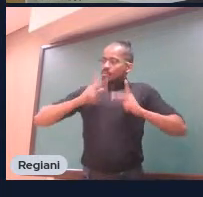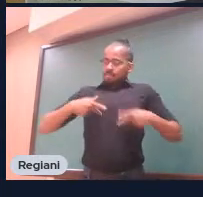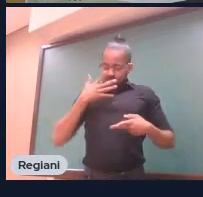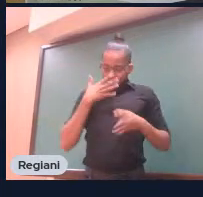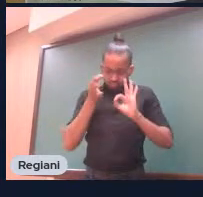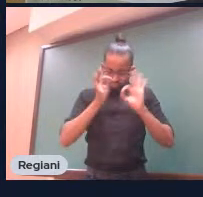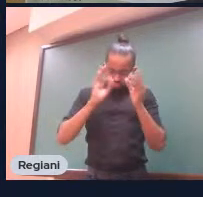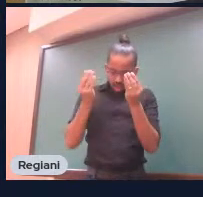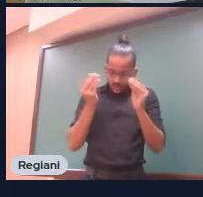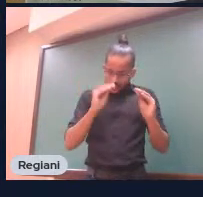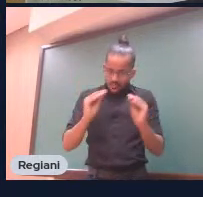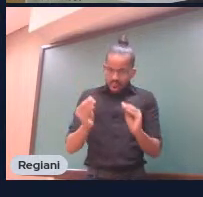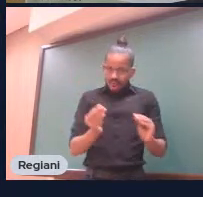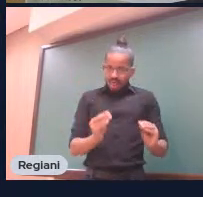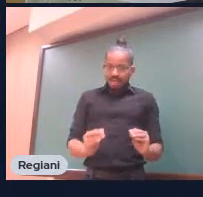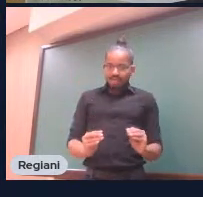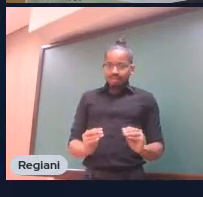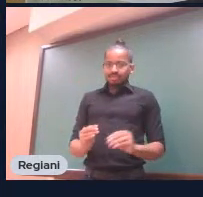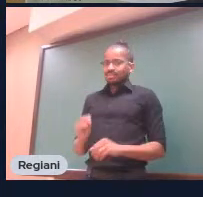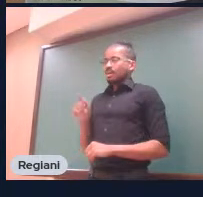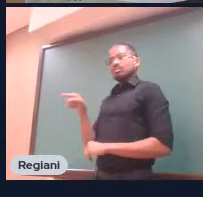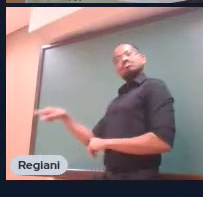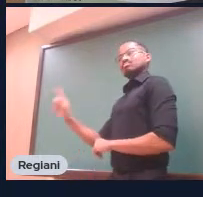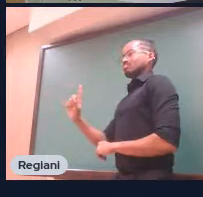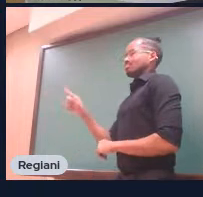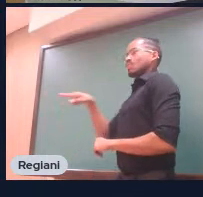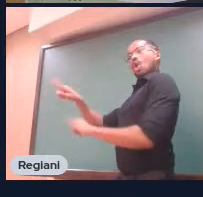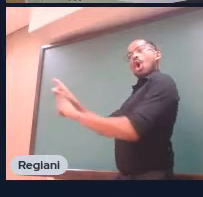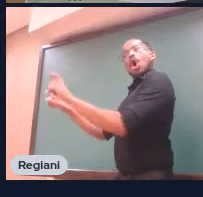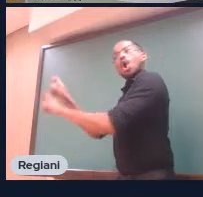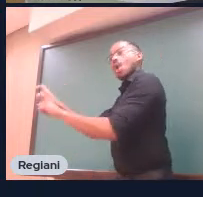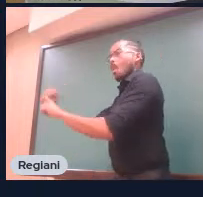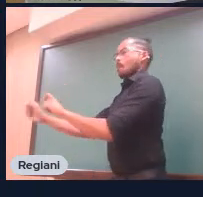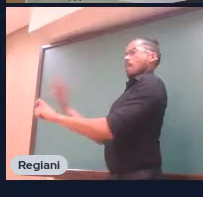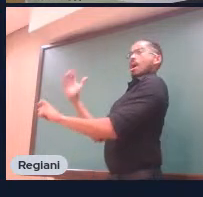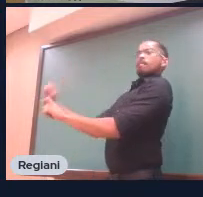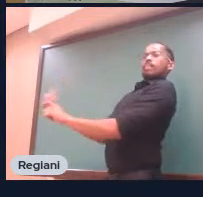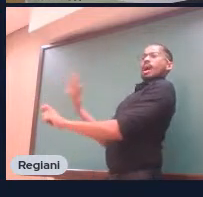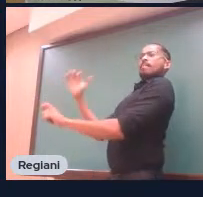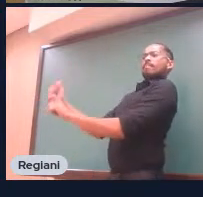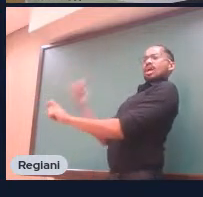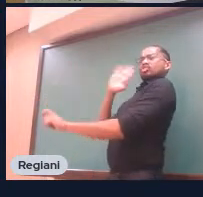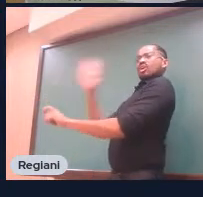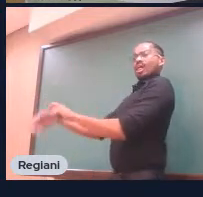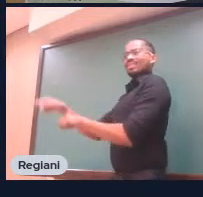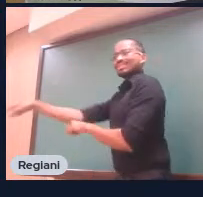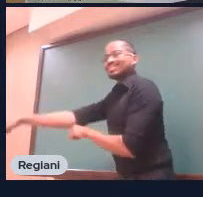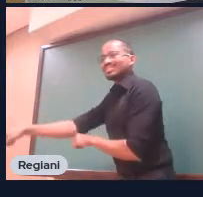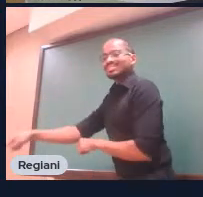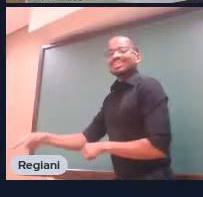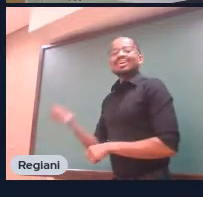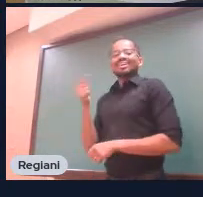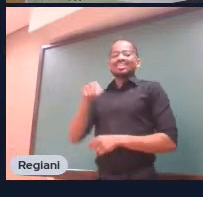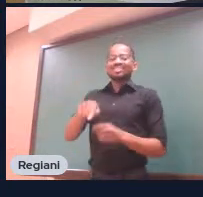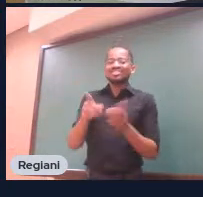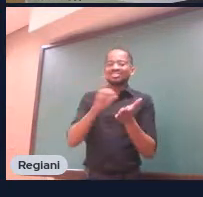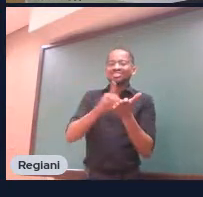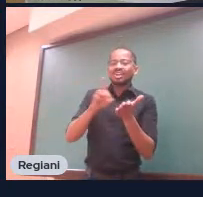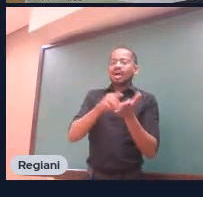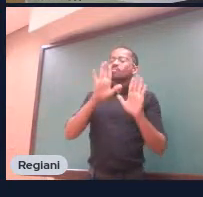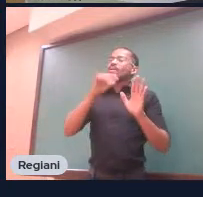de máquinas e também de humanos. O foco, que era mais diacrônico, tinha um